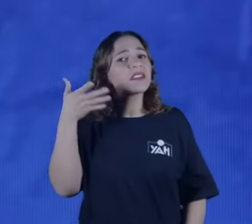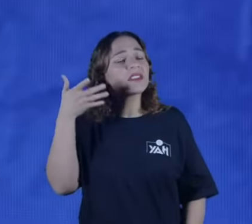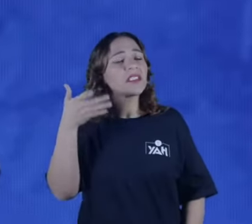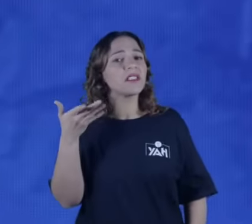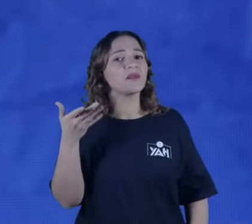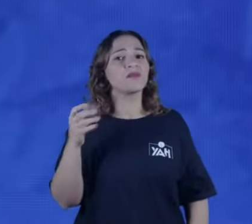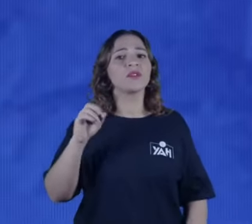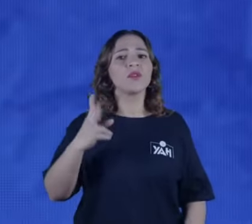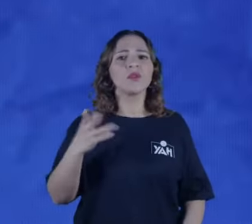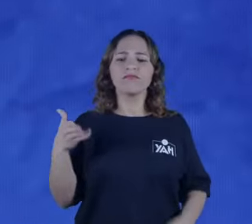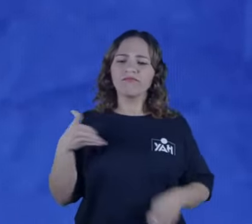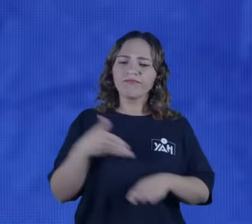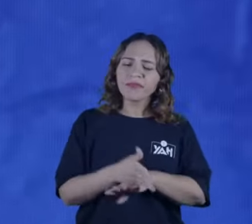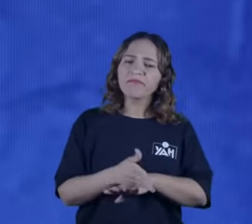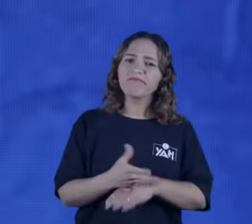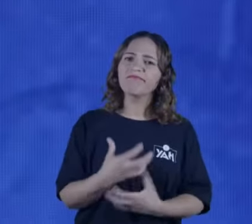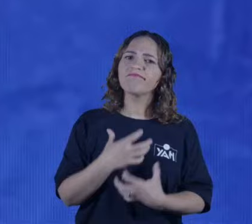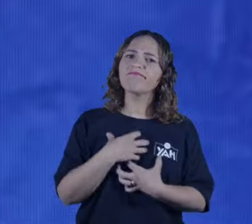E Deus falou com você hoje.